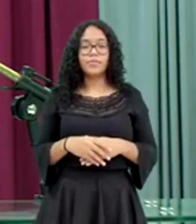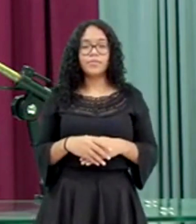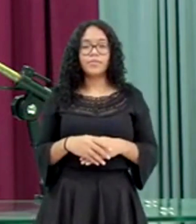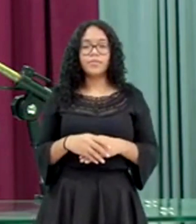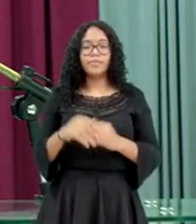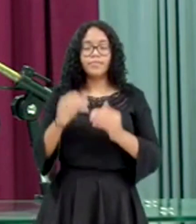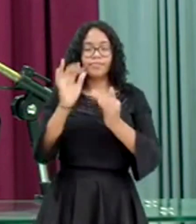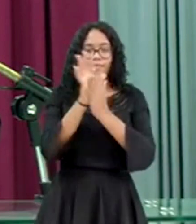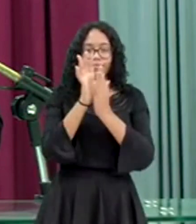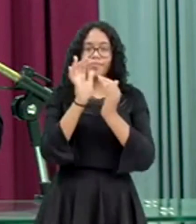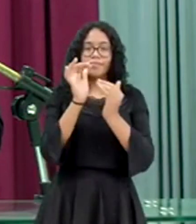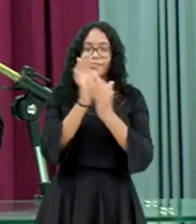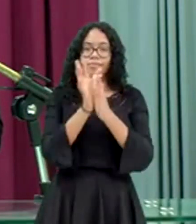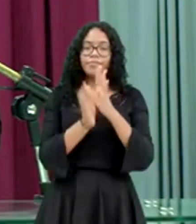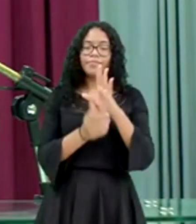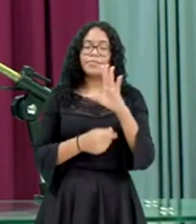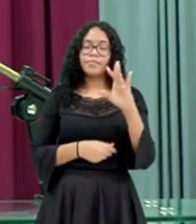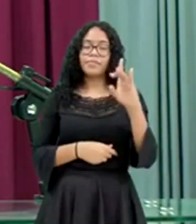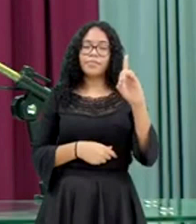Louvado seja Deus.